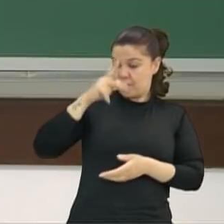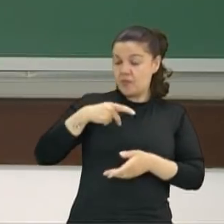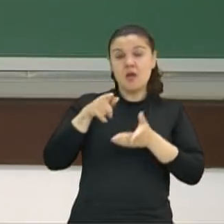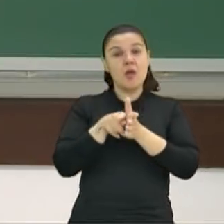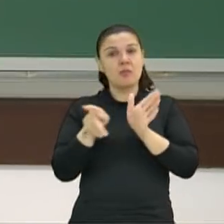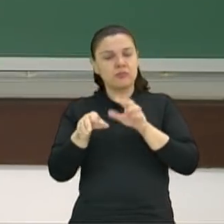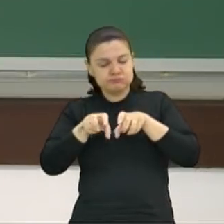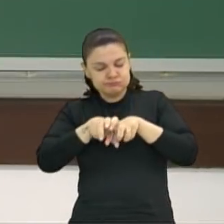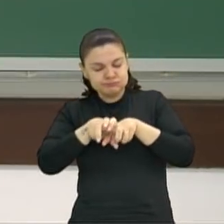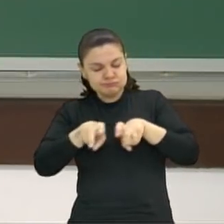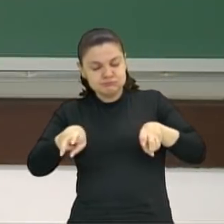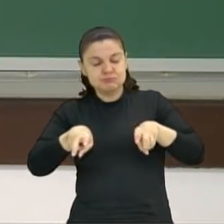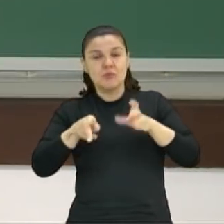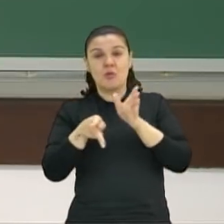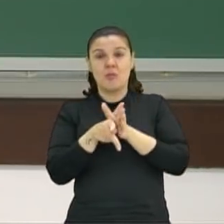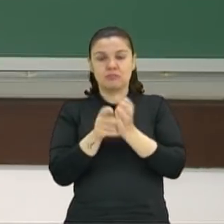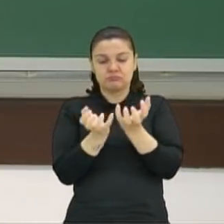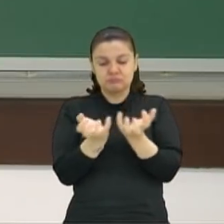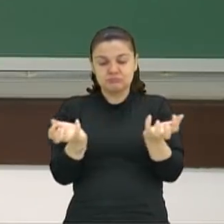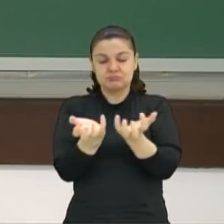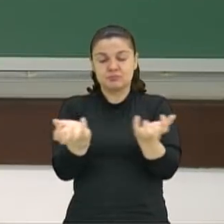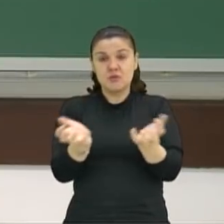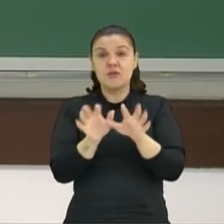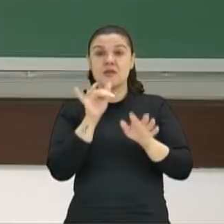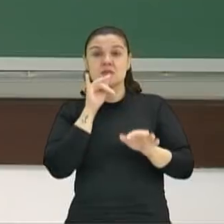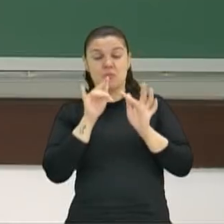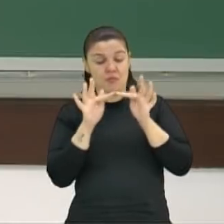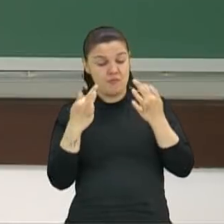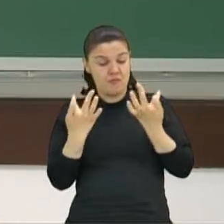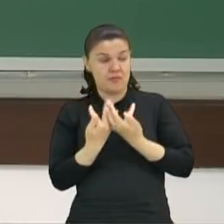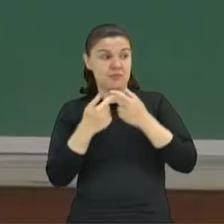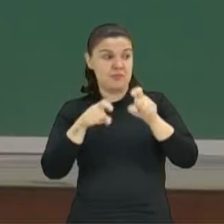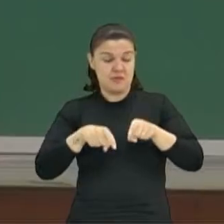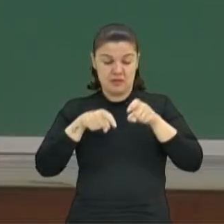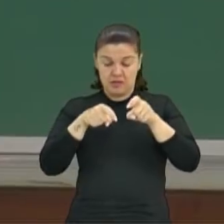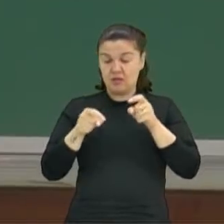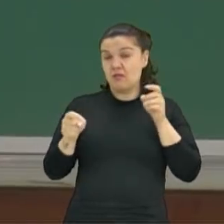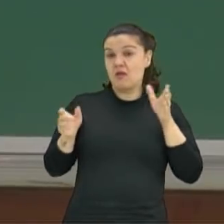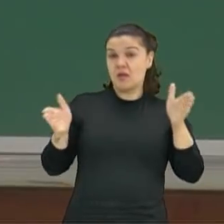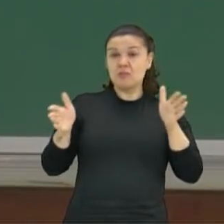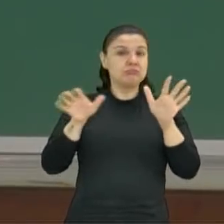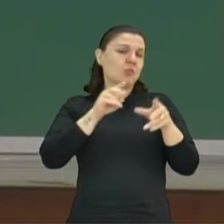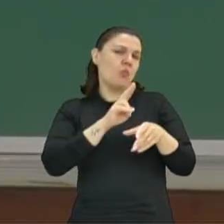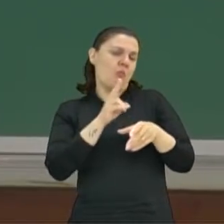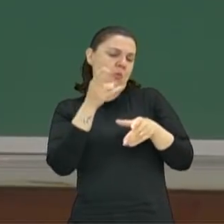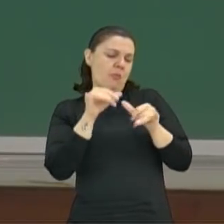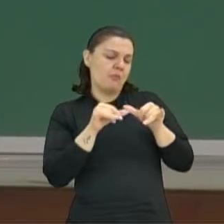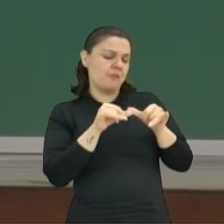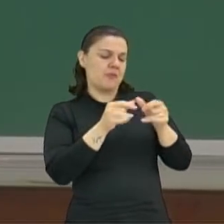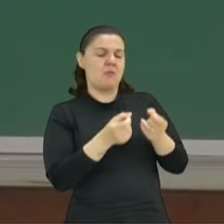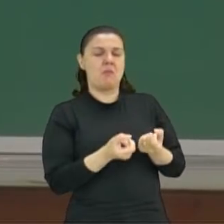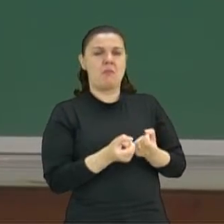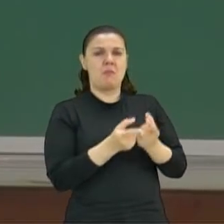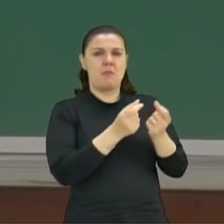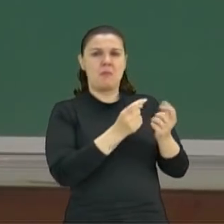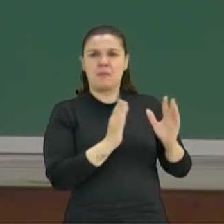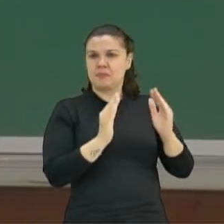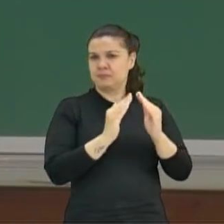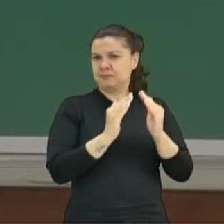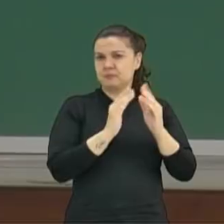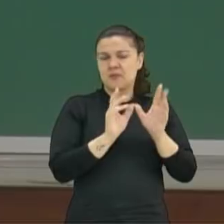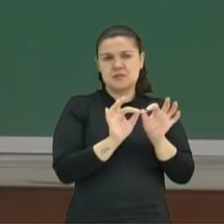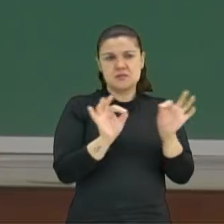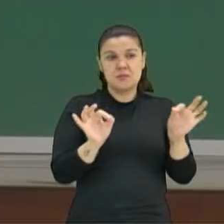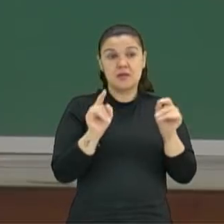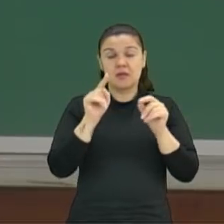pequena produção para o consumo de uma família produtora e para um pequeno comércio local. No caso, são dos